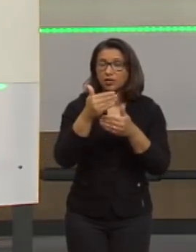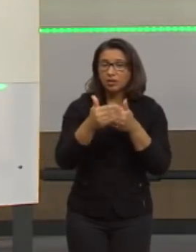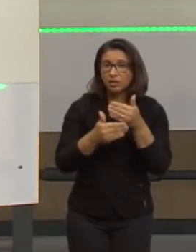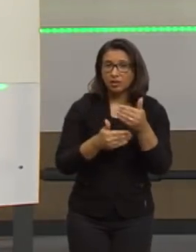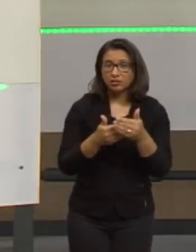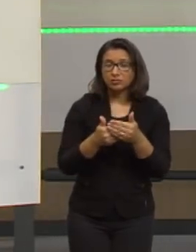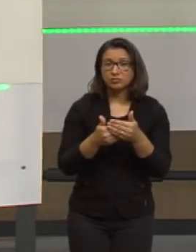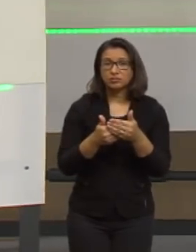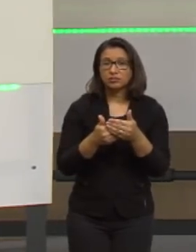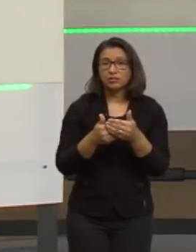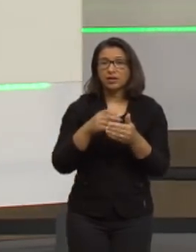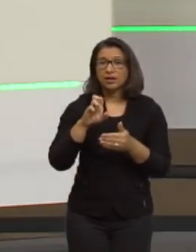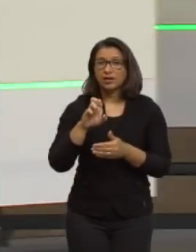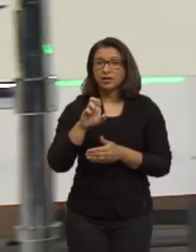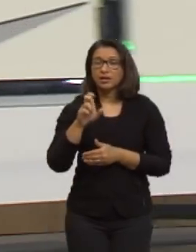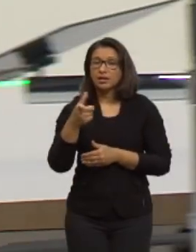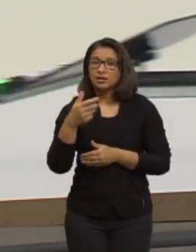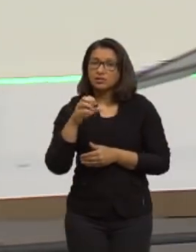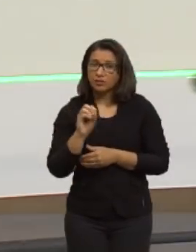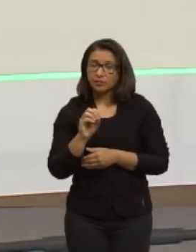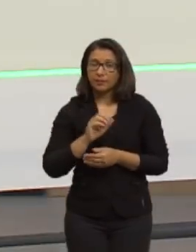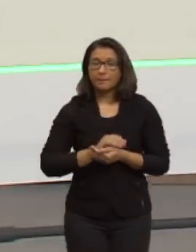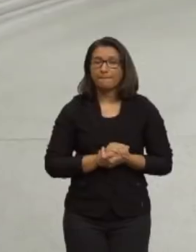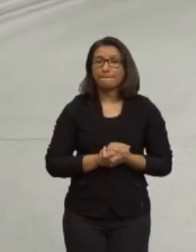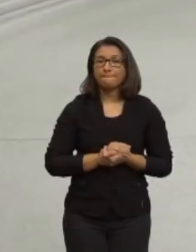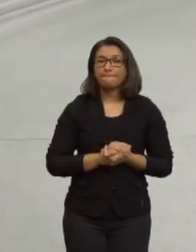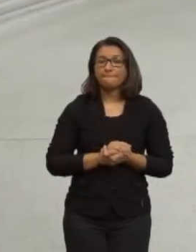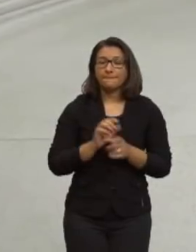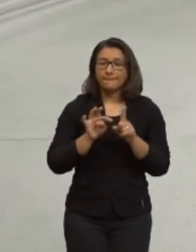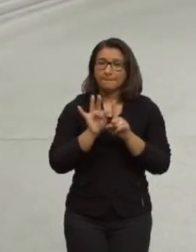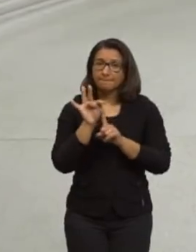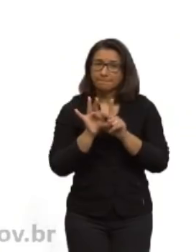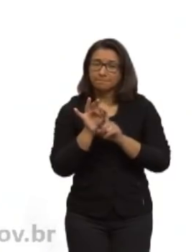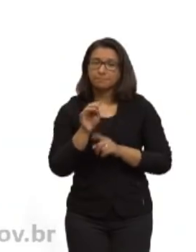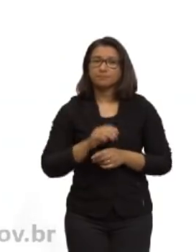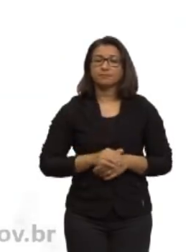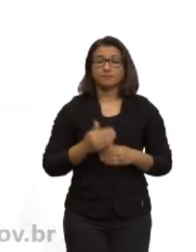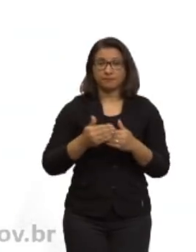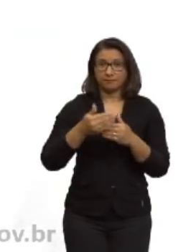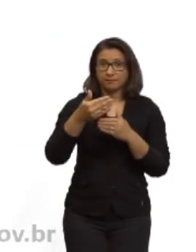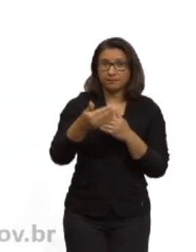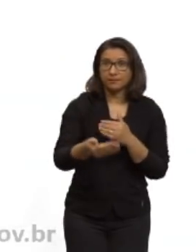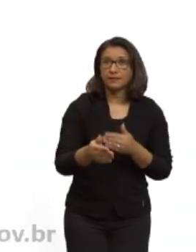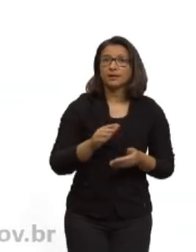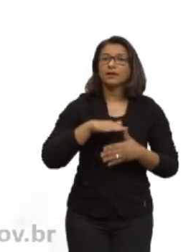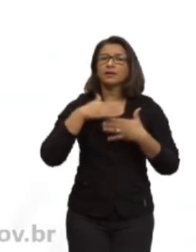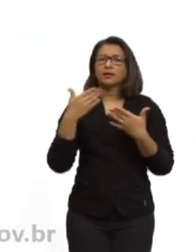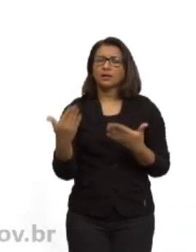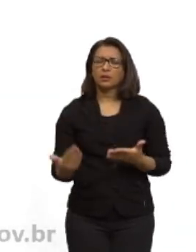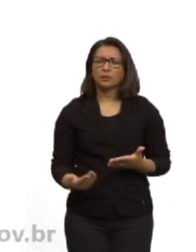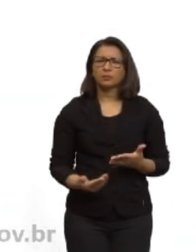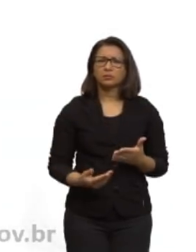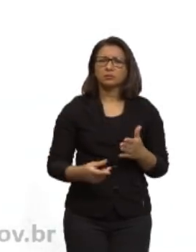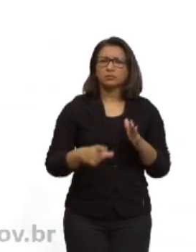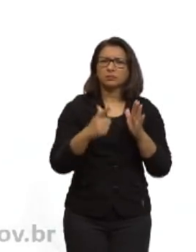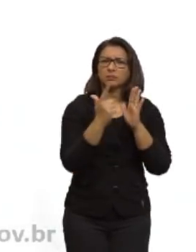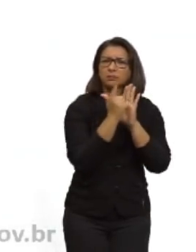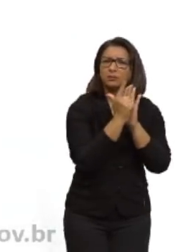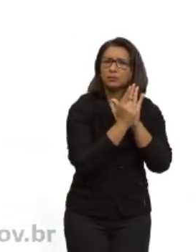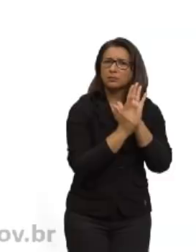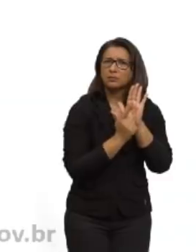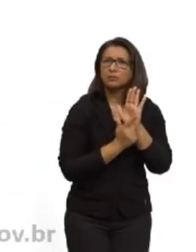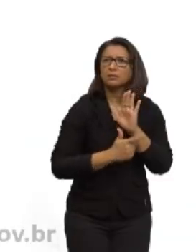exotérmico tranquilo vamos adiante então o baby hair o que que acontece